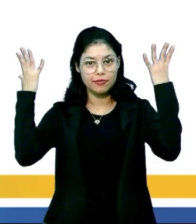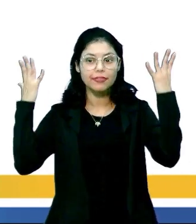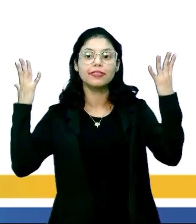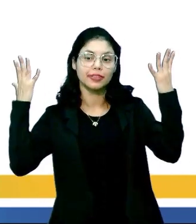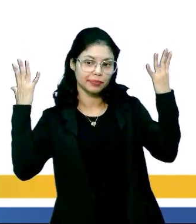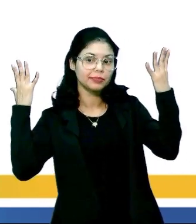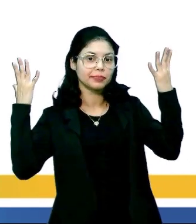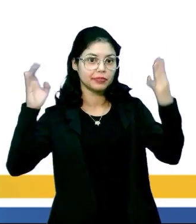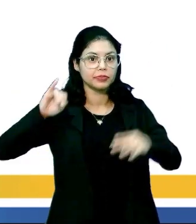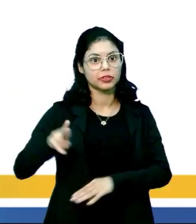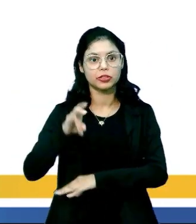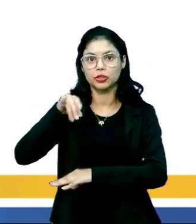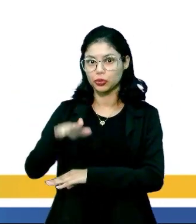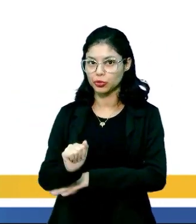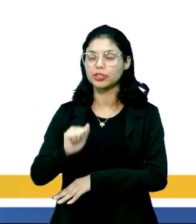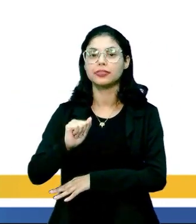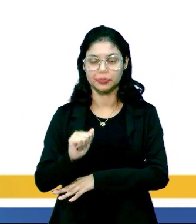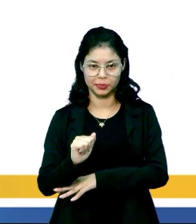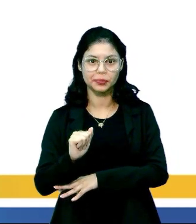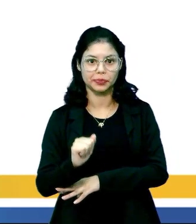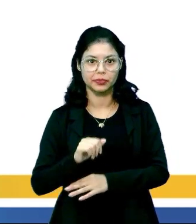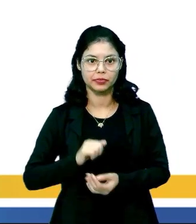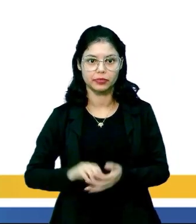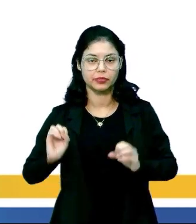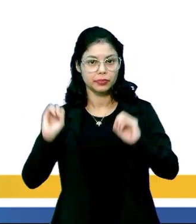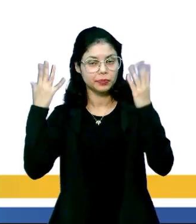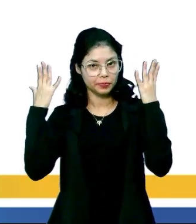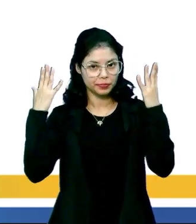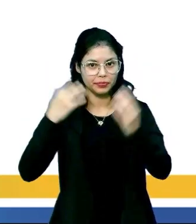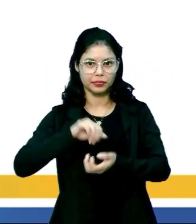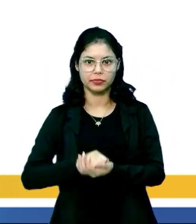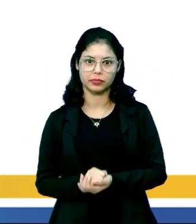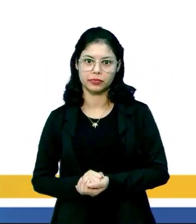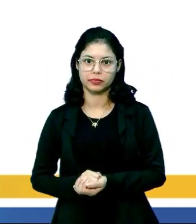Brasil o se a acontece nun